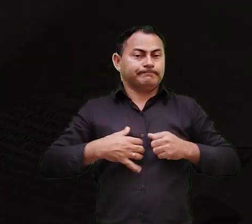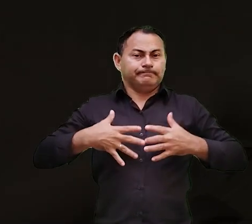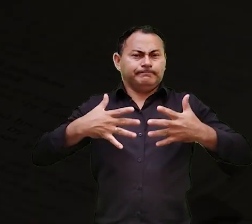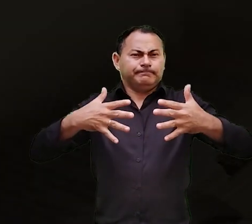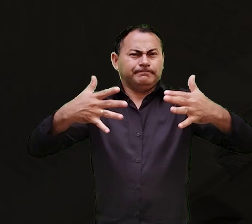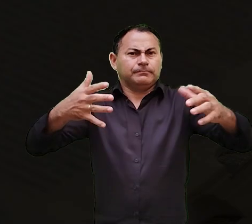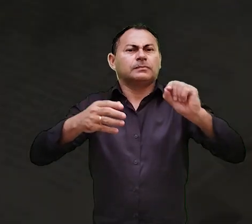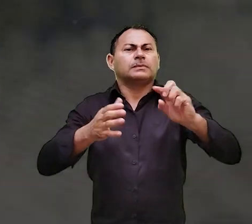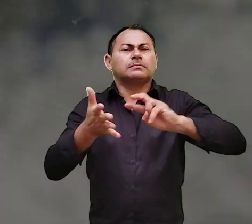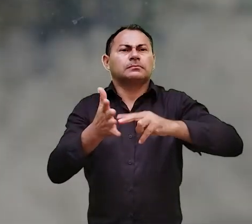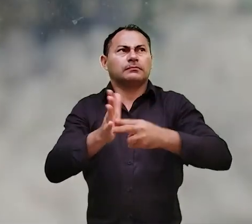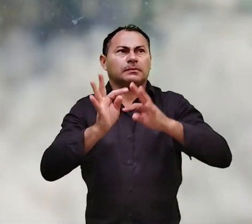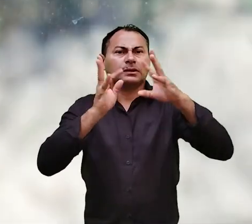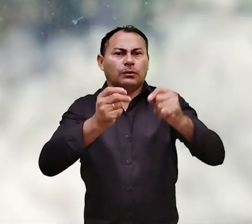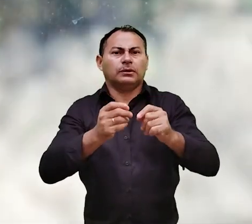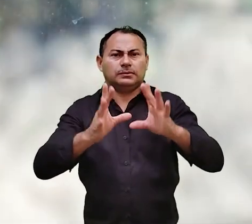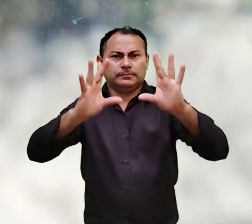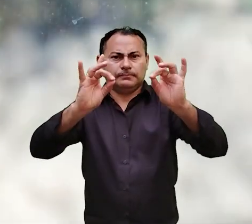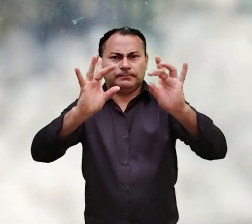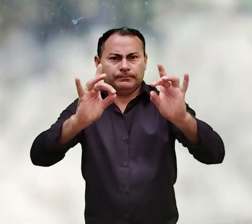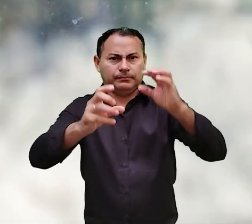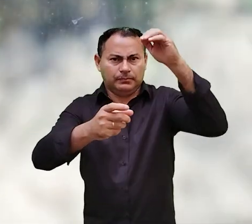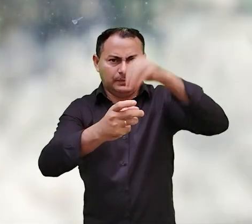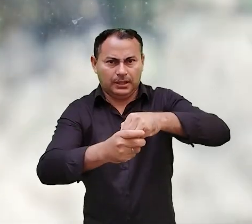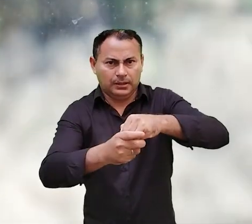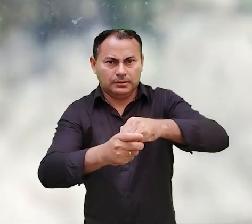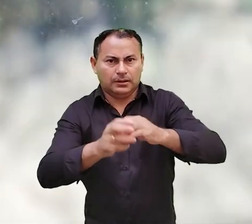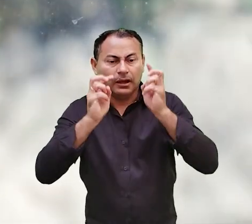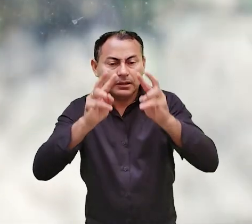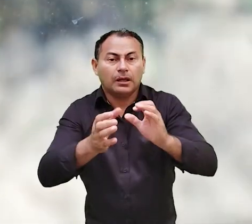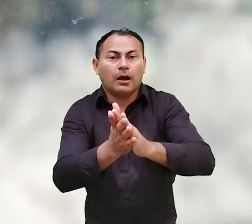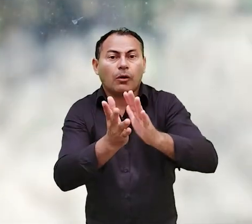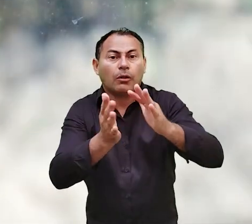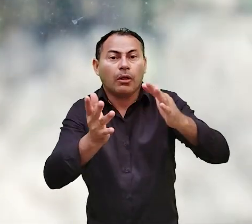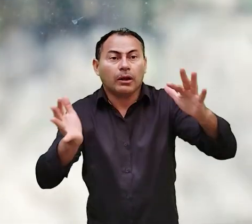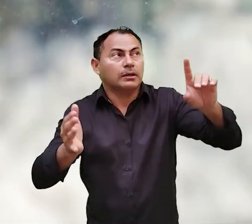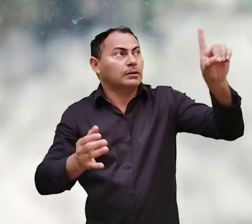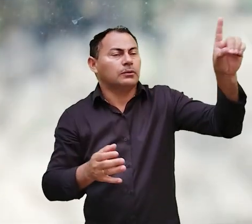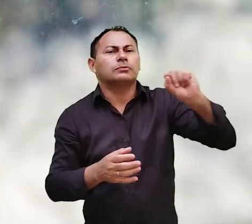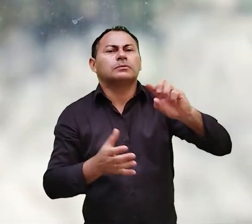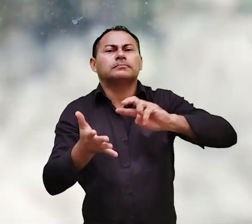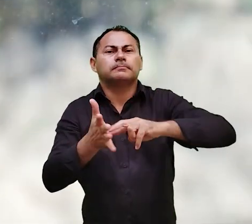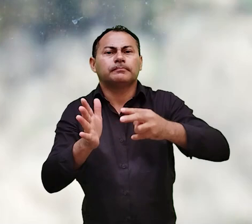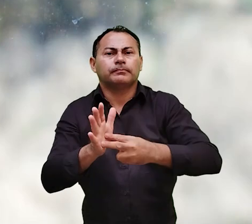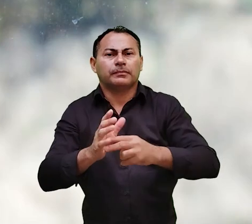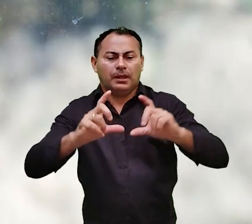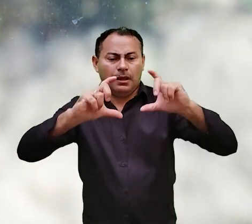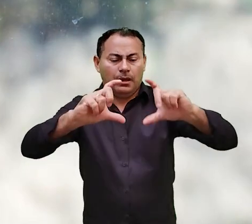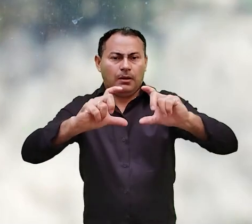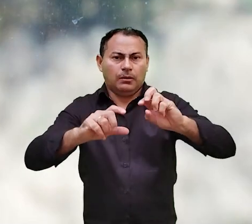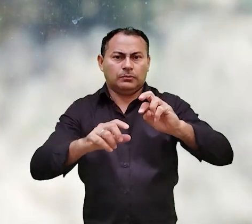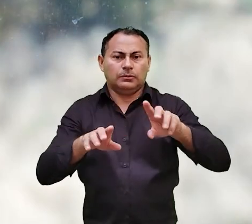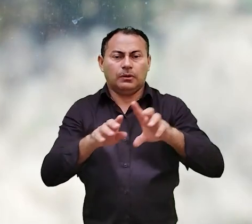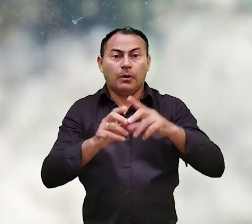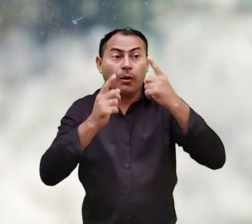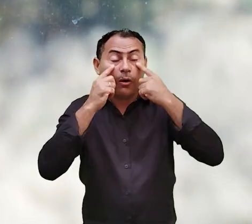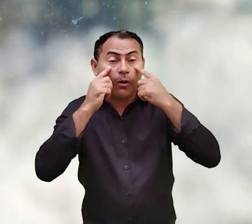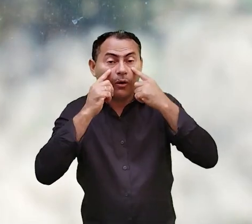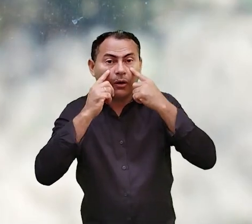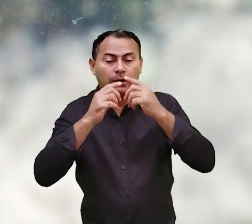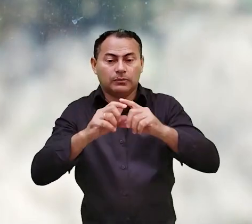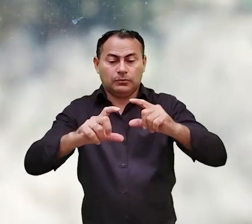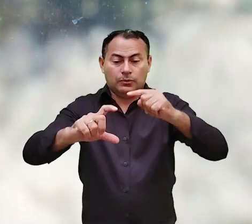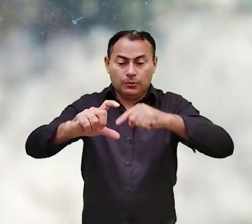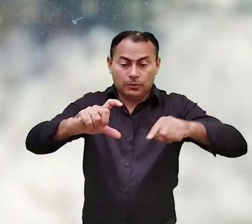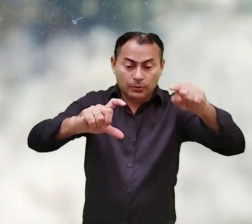redor. O que significaram todos aqueles detalhes dentro da visão da glória de Deus? As rodas, os